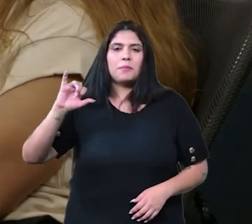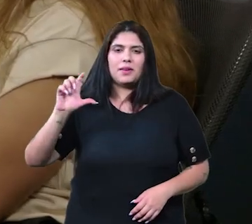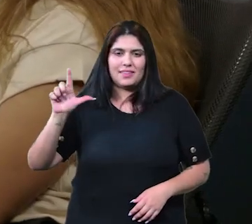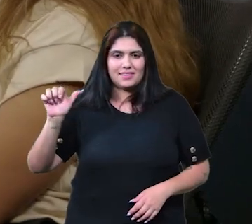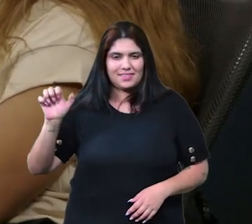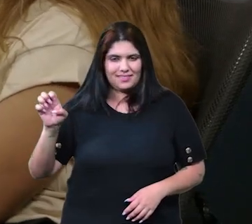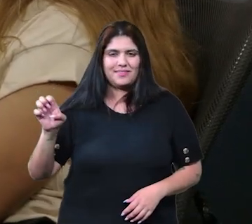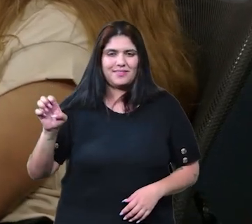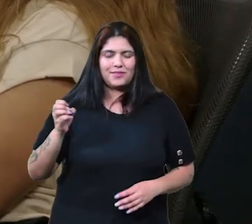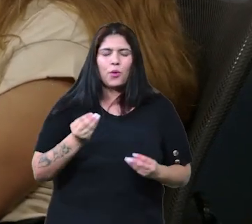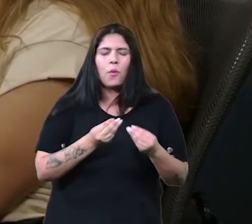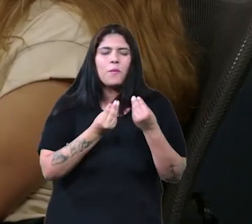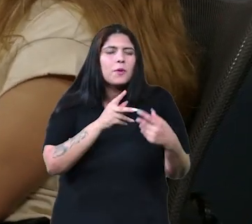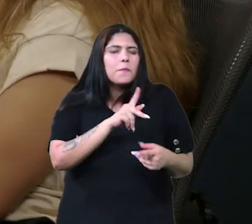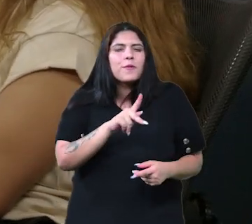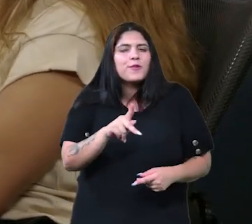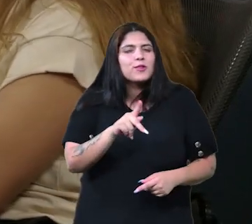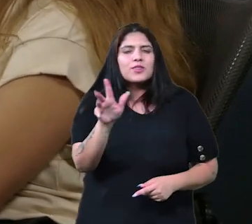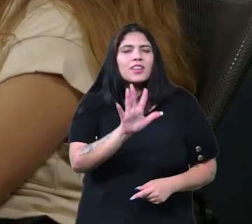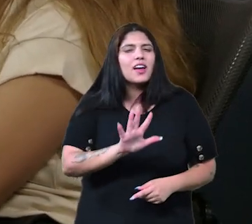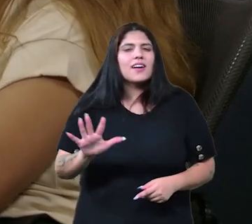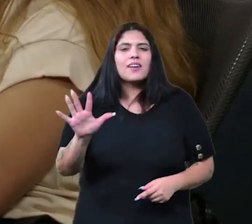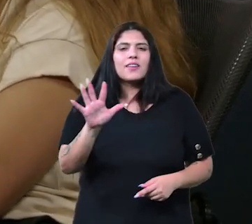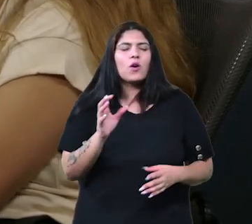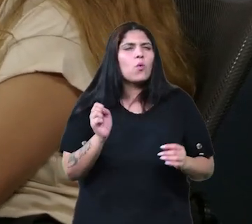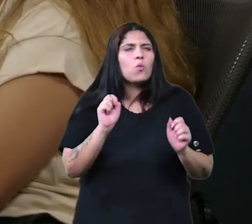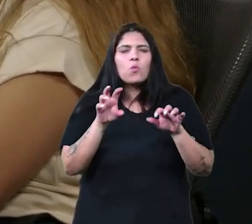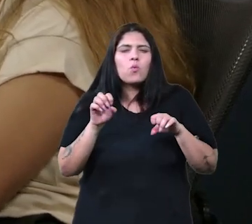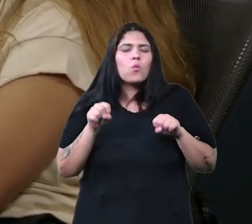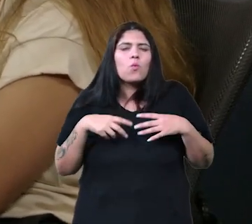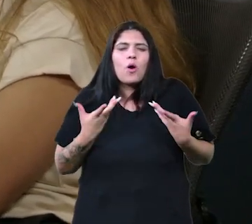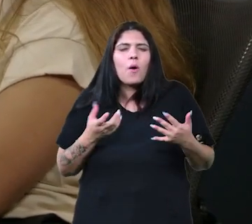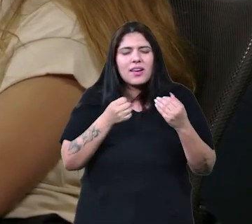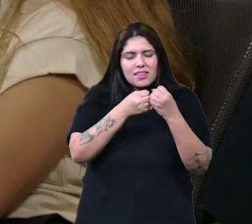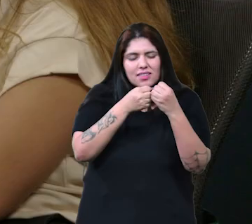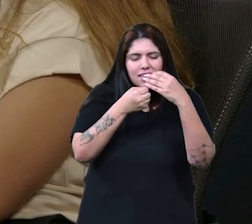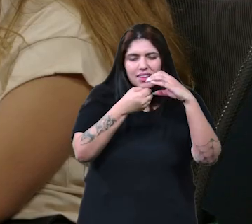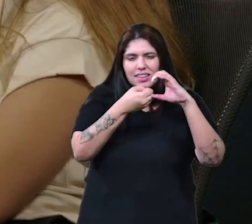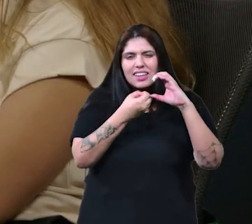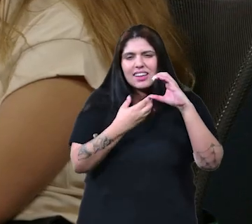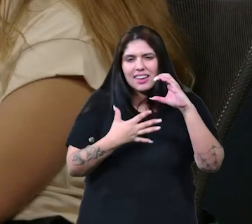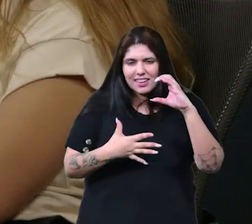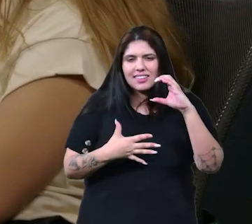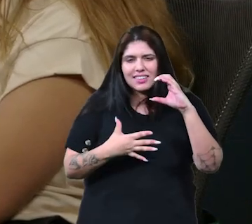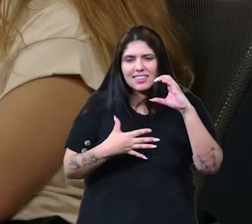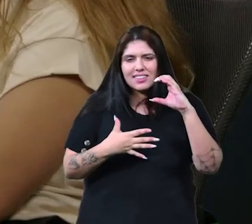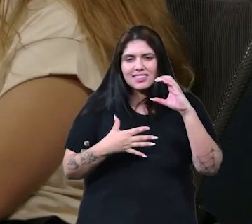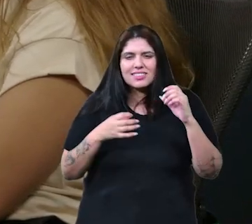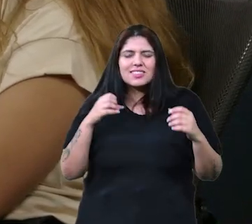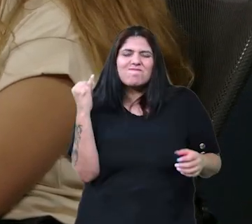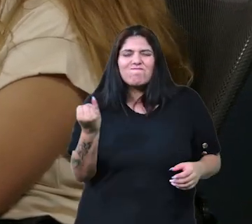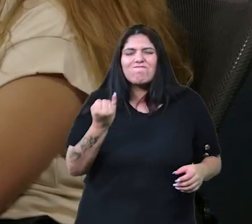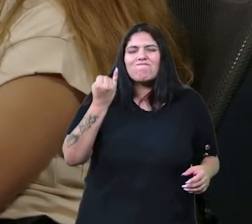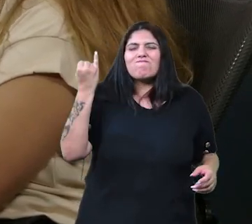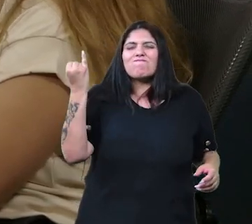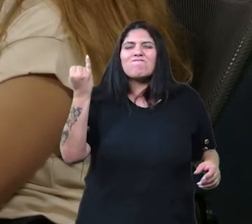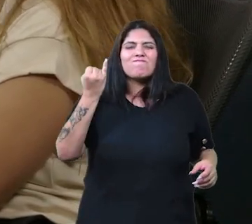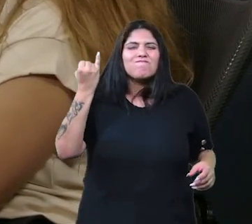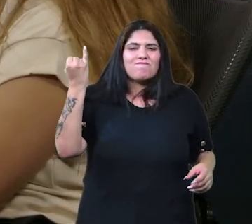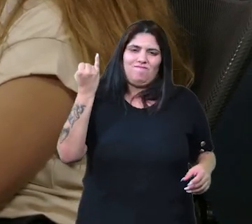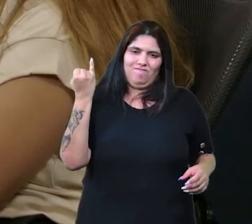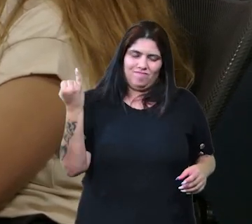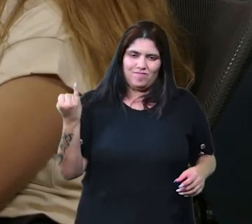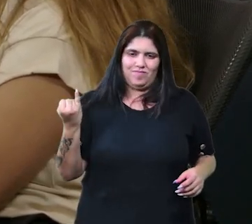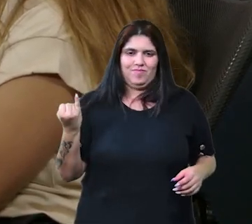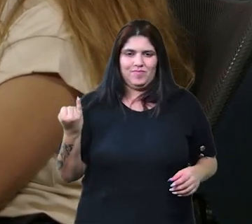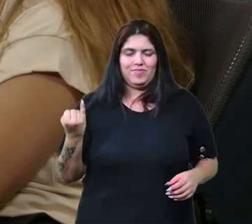é o fator mais importante no meio de tudo isso? O fator mais importante para a gente praticar a hospitalidade, Sim. você